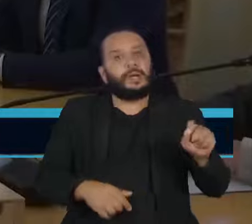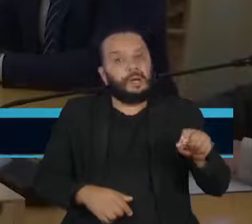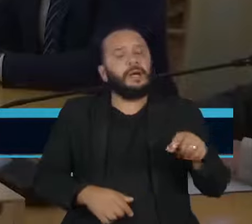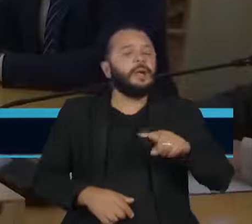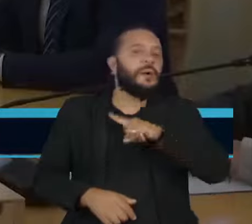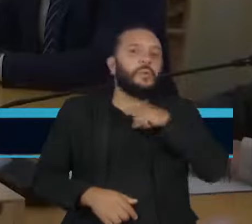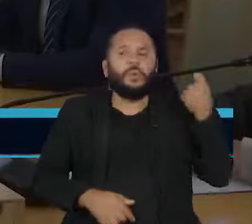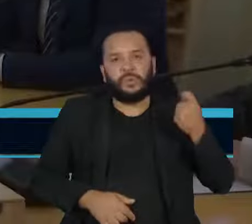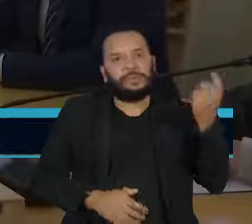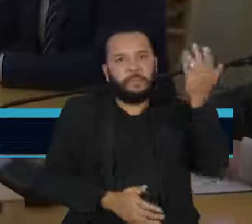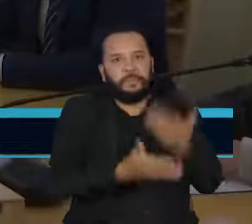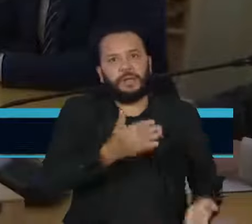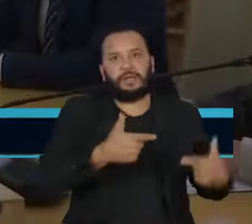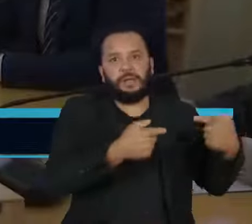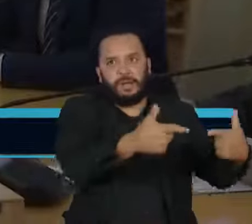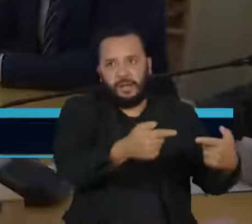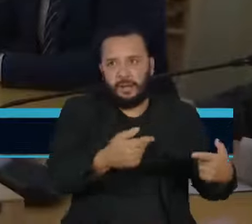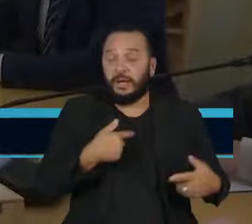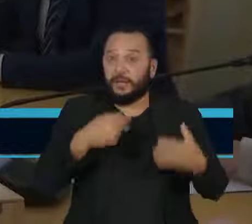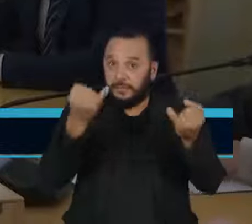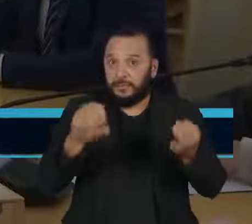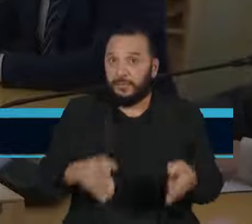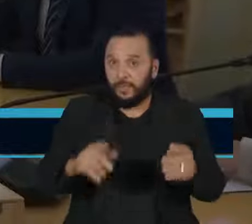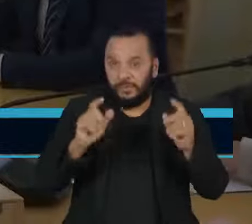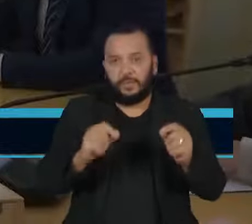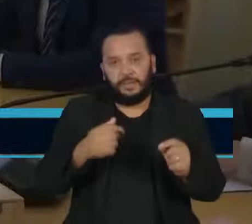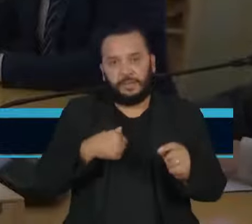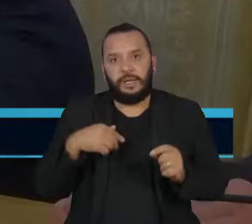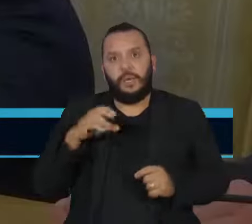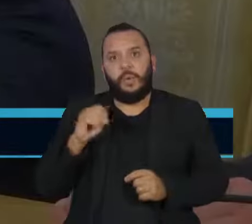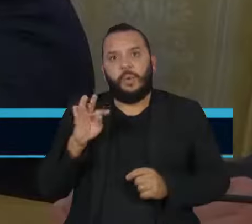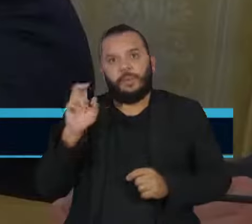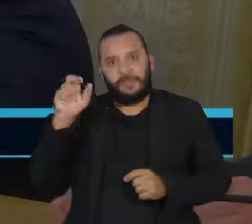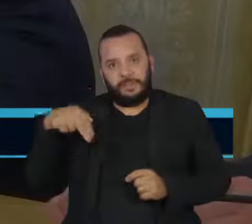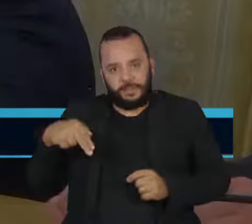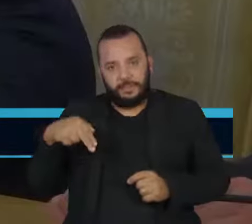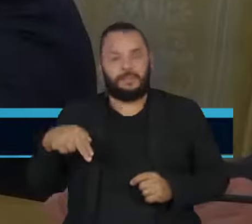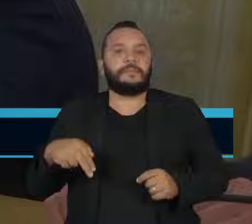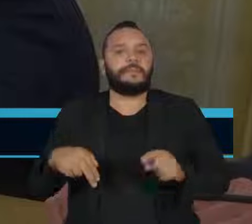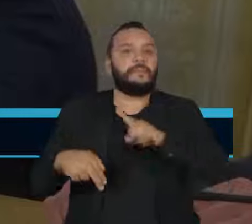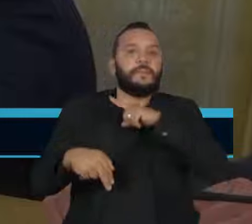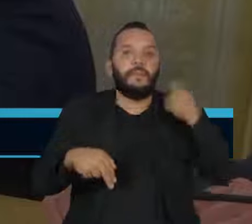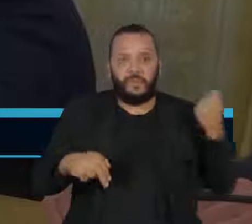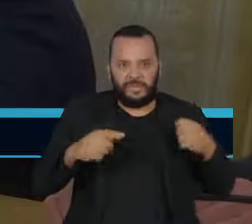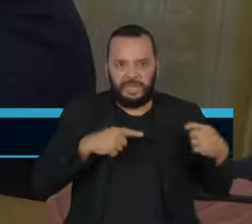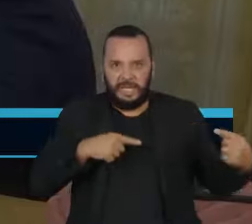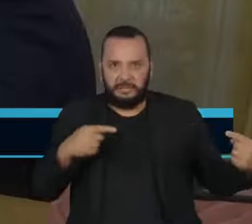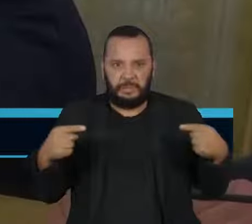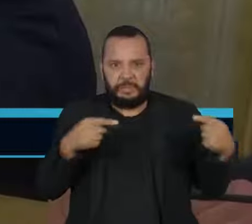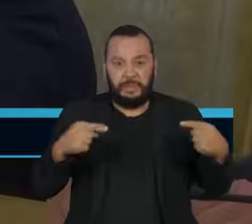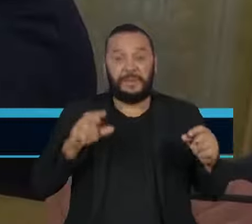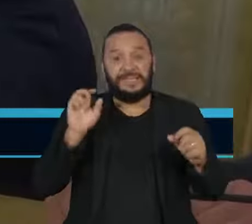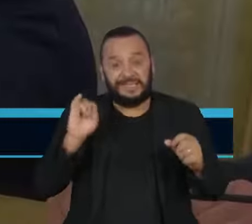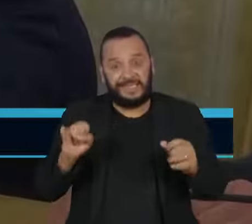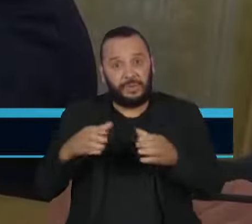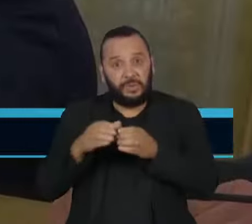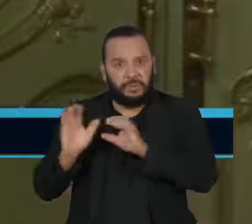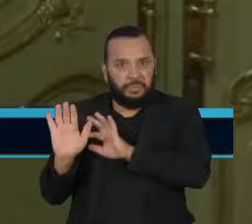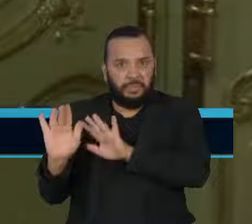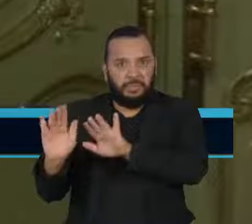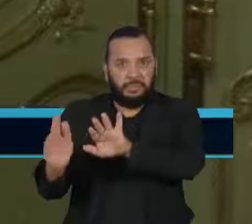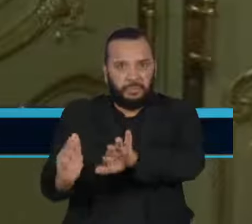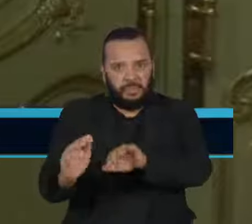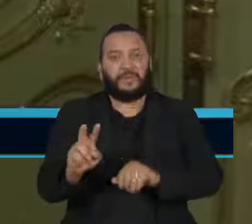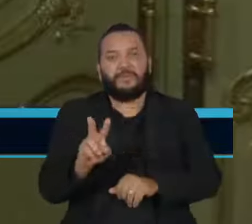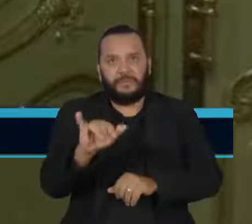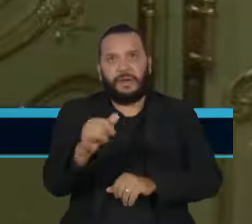O Kremlin alertou que o conflito direto entre a OTAN e a Rússia seria inevitável se a Aliança enviasse tropas de combate.